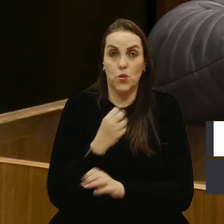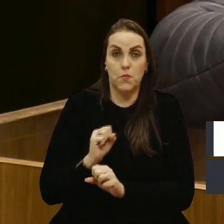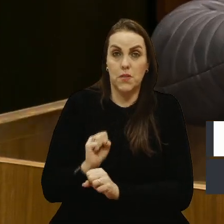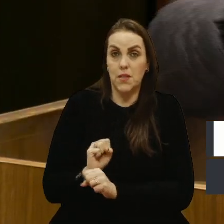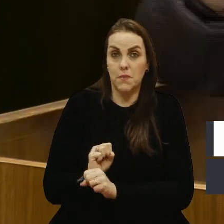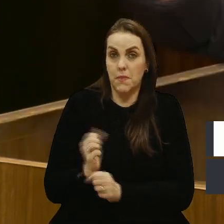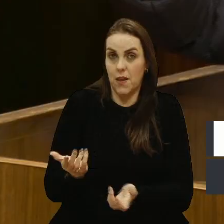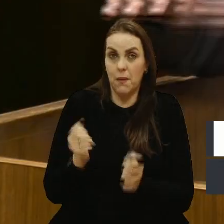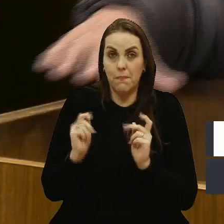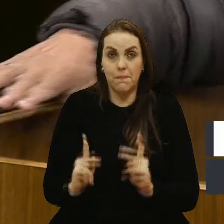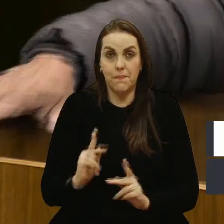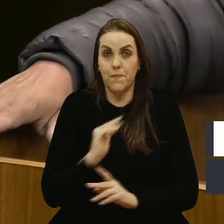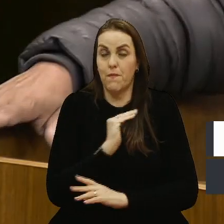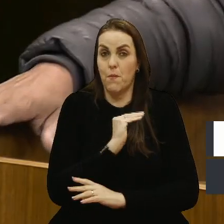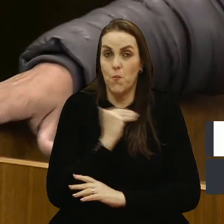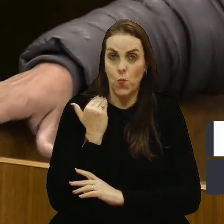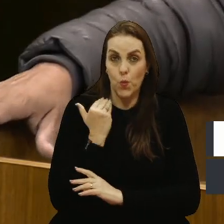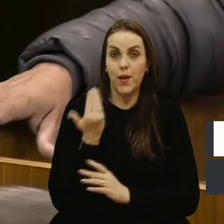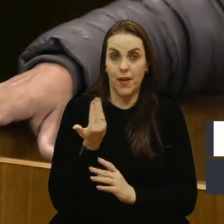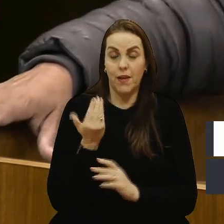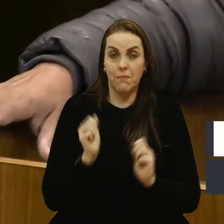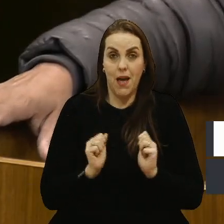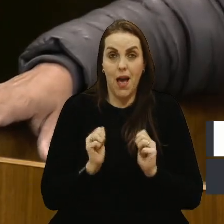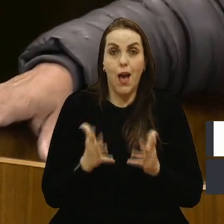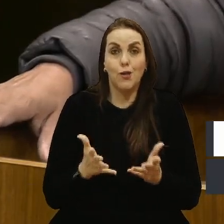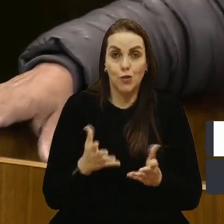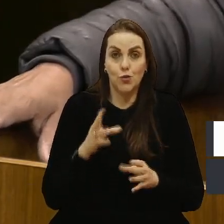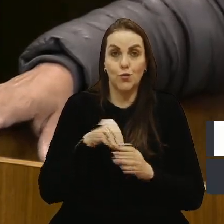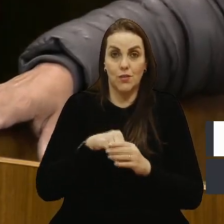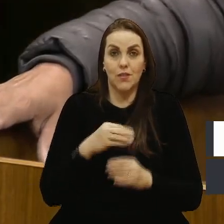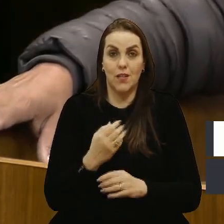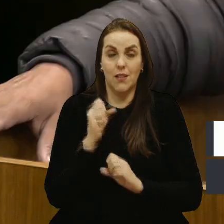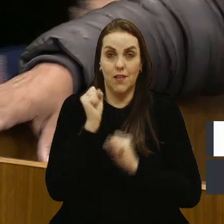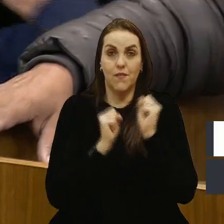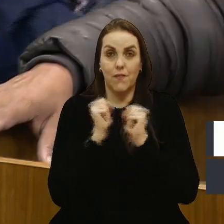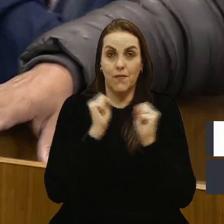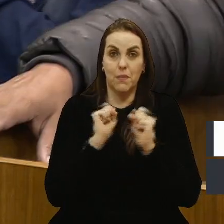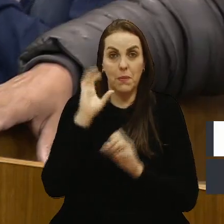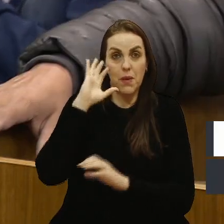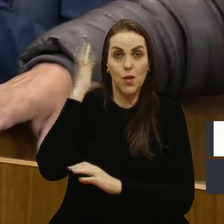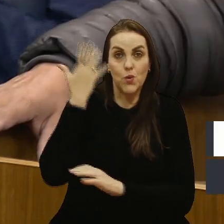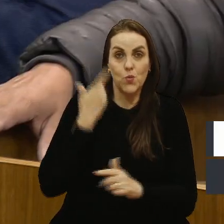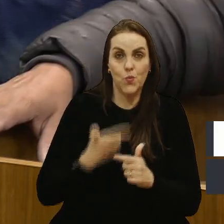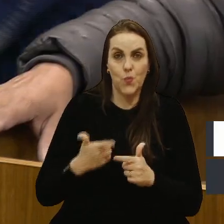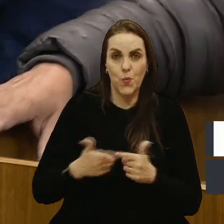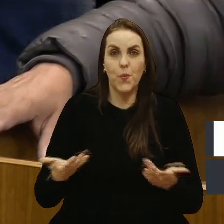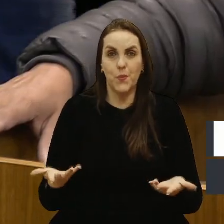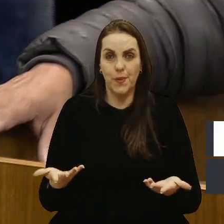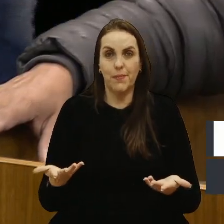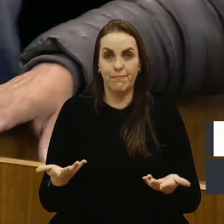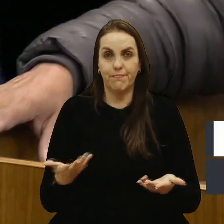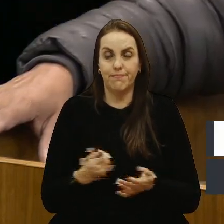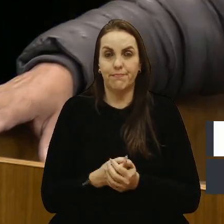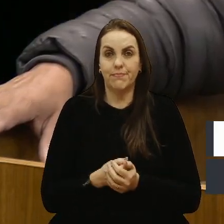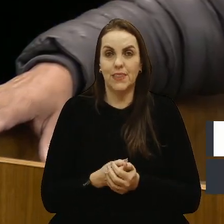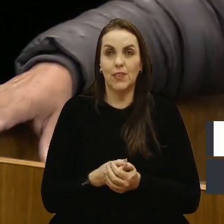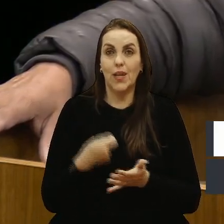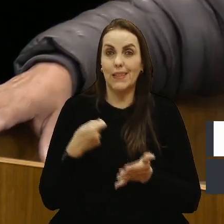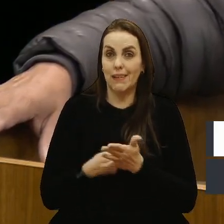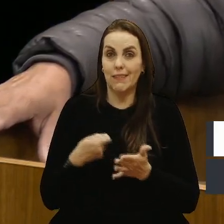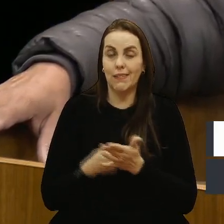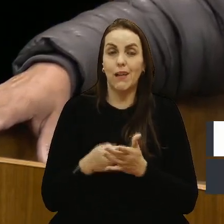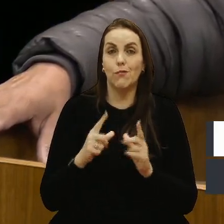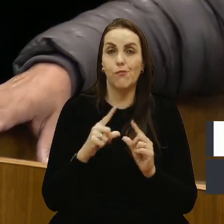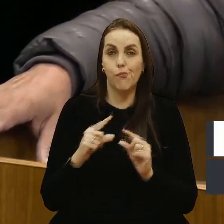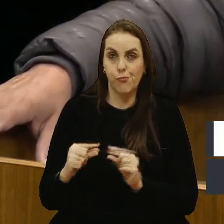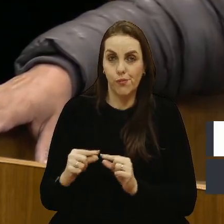alguém morra para que a gente tome uma atitude dentro de uma fábrica e resolva o problema. Então, a gente está aqui para tentar